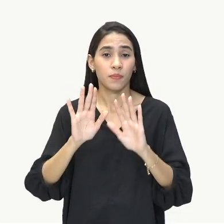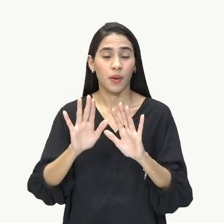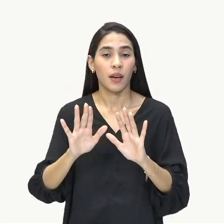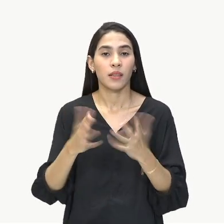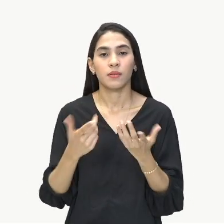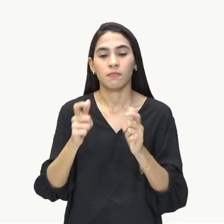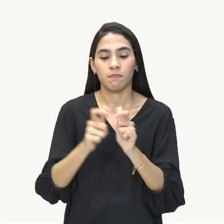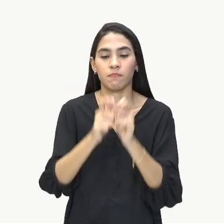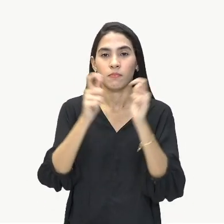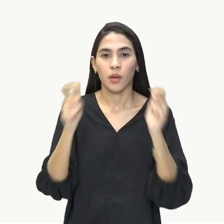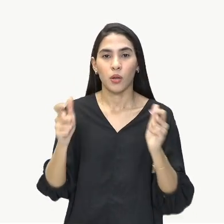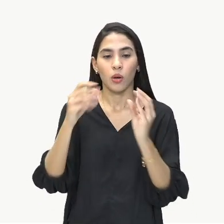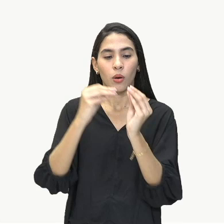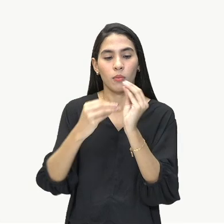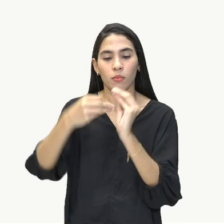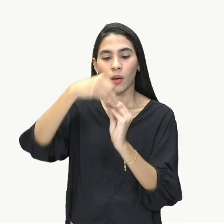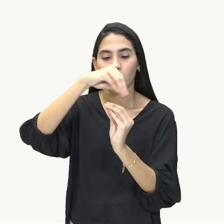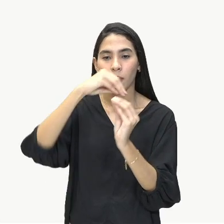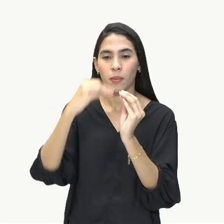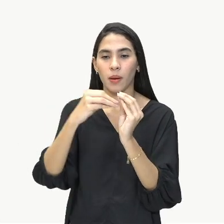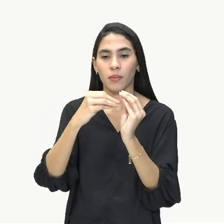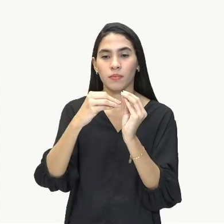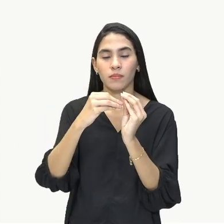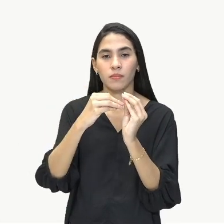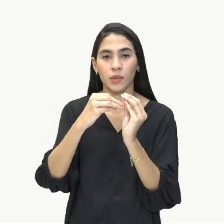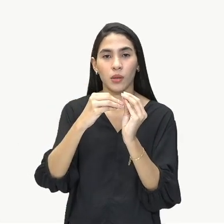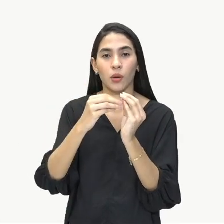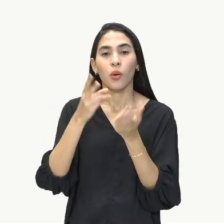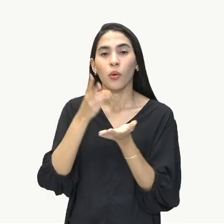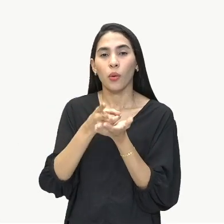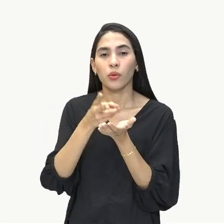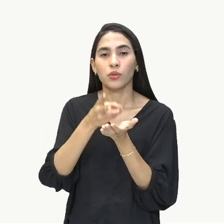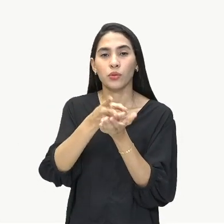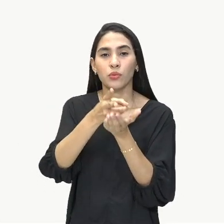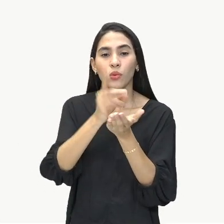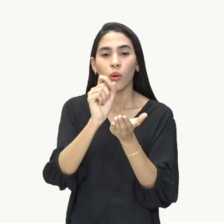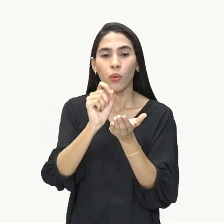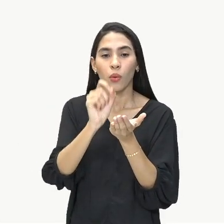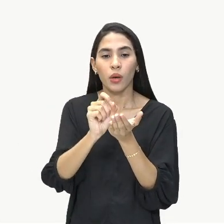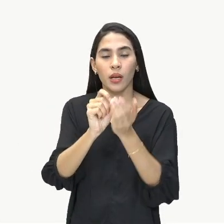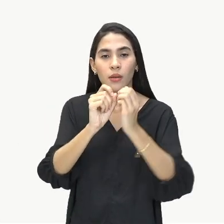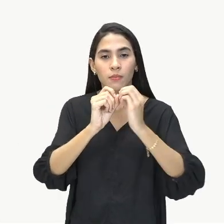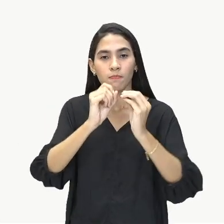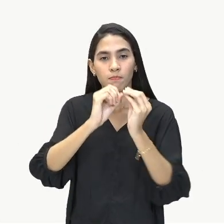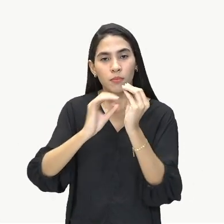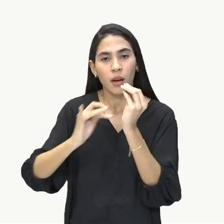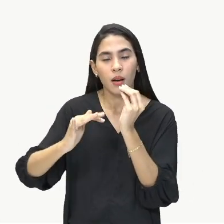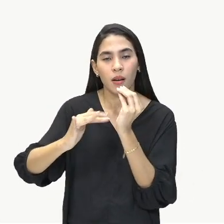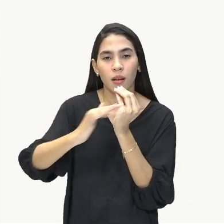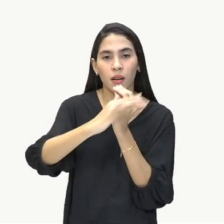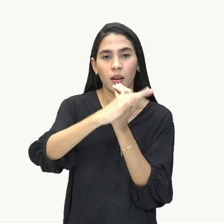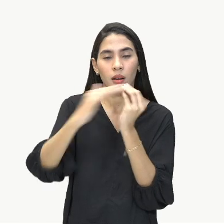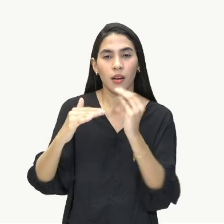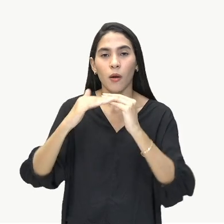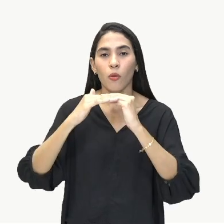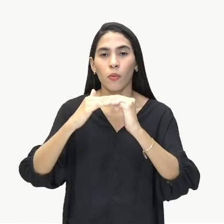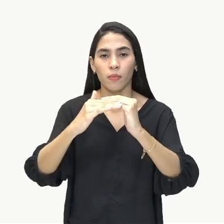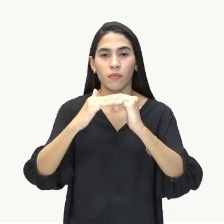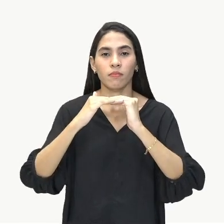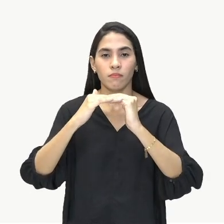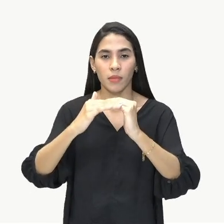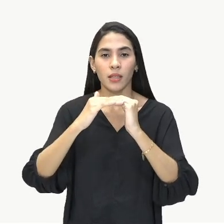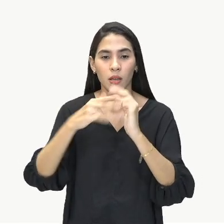serem maiores, por mais que sejam maiores, elas continuam, gente, dispersas uniformemente